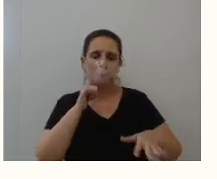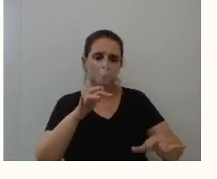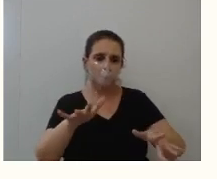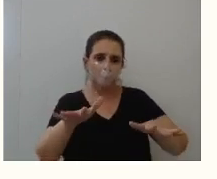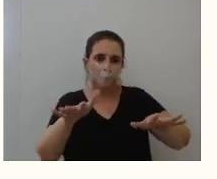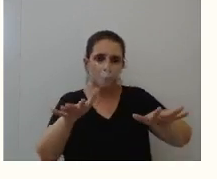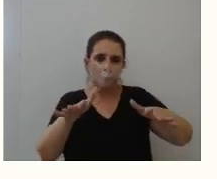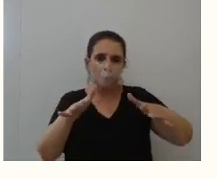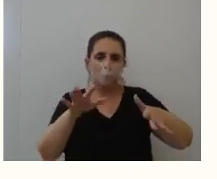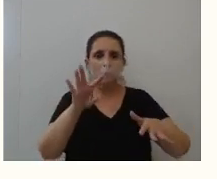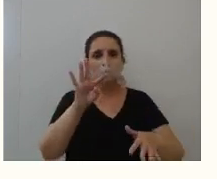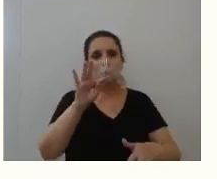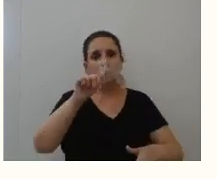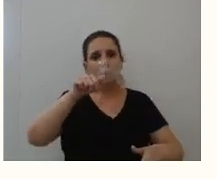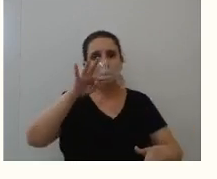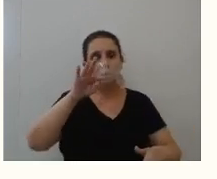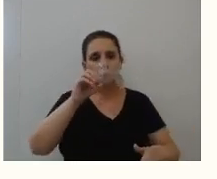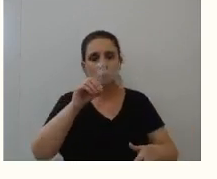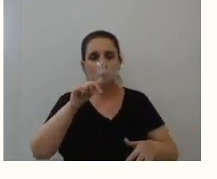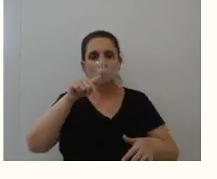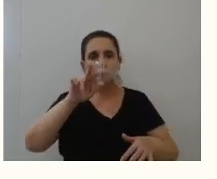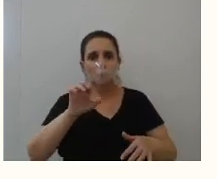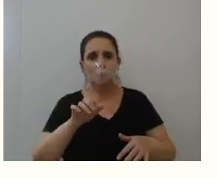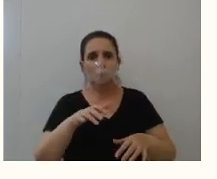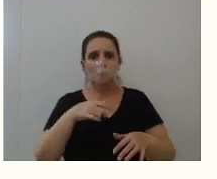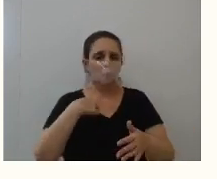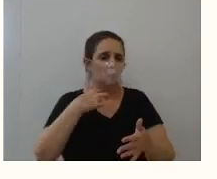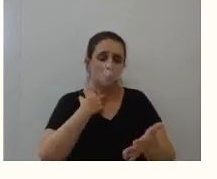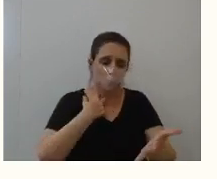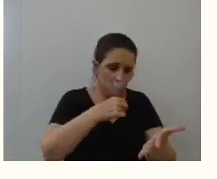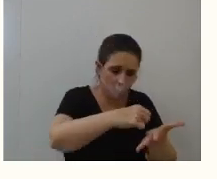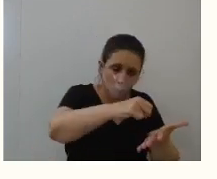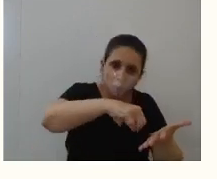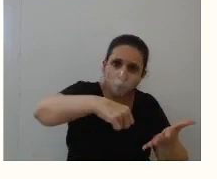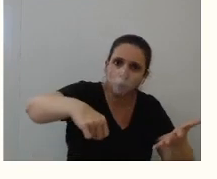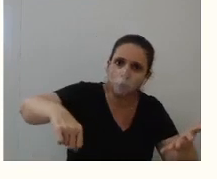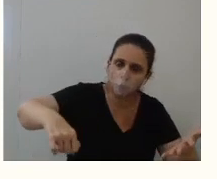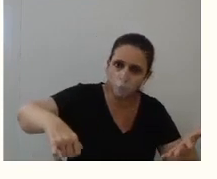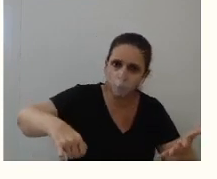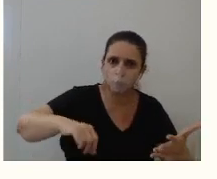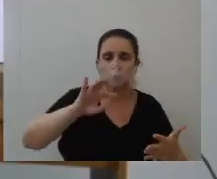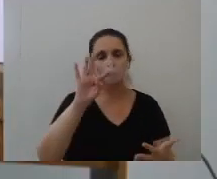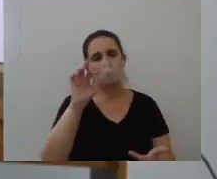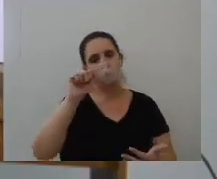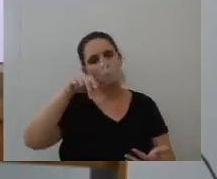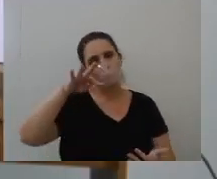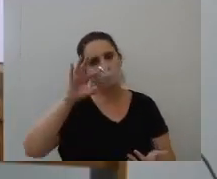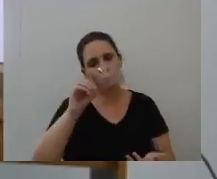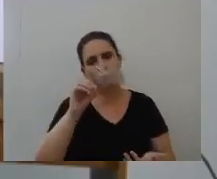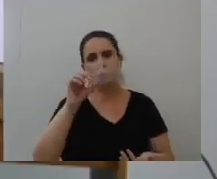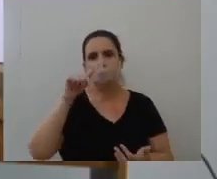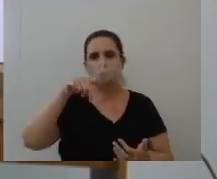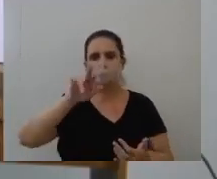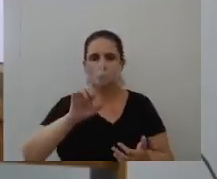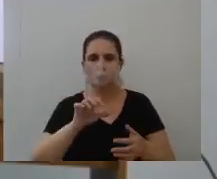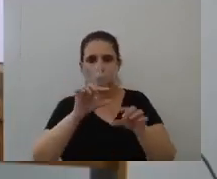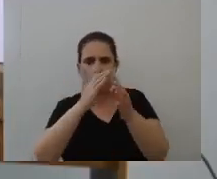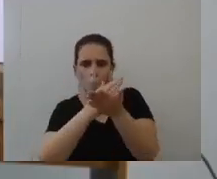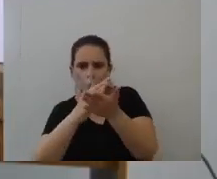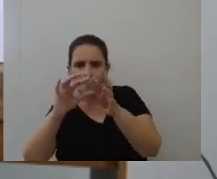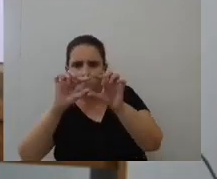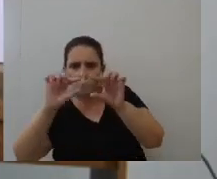tremia tanto que mal podia escrever. Perceba, o tanto que está introduzindo uma